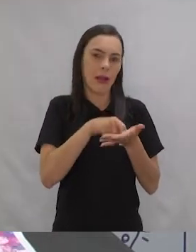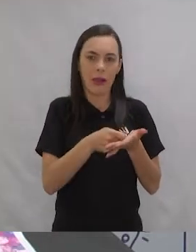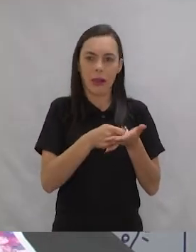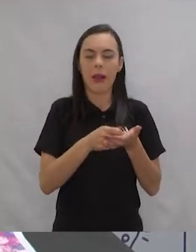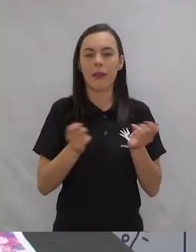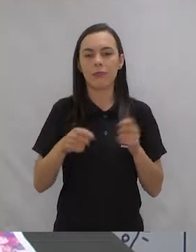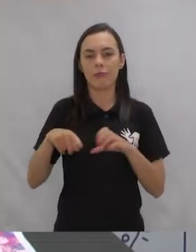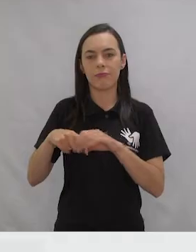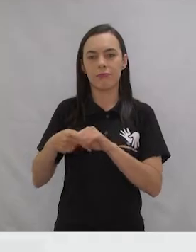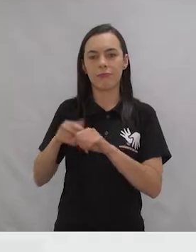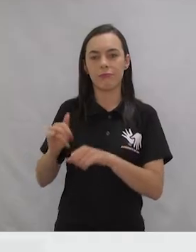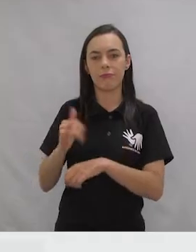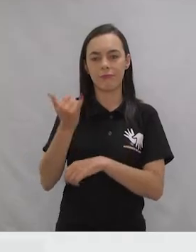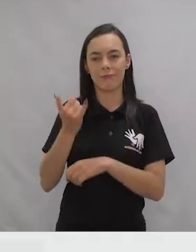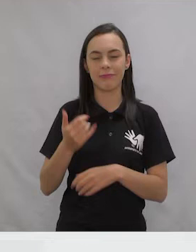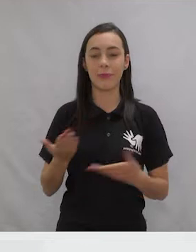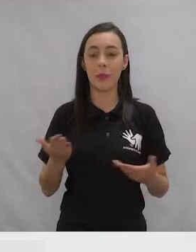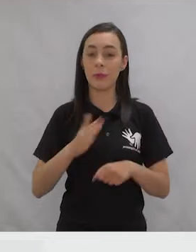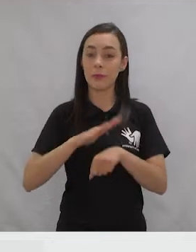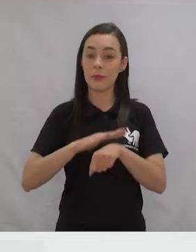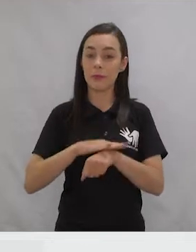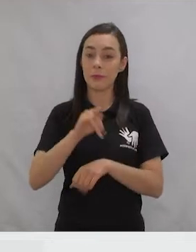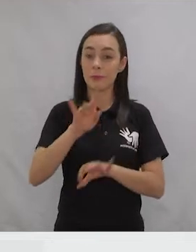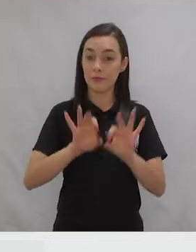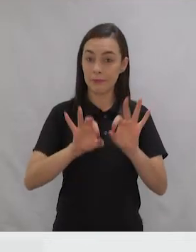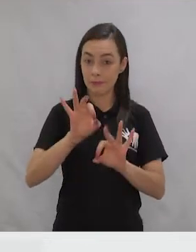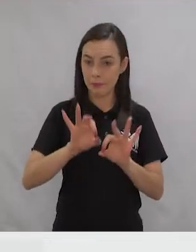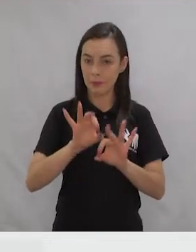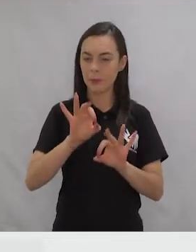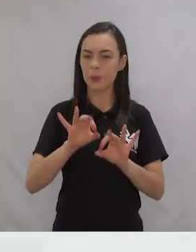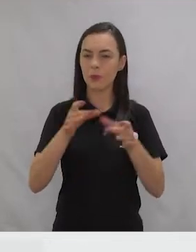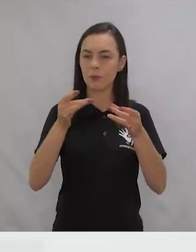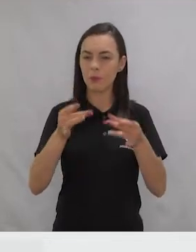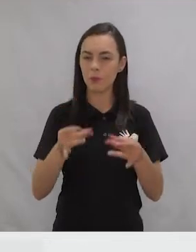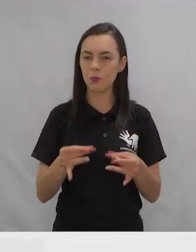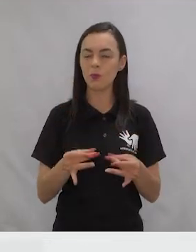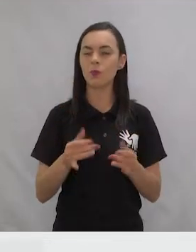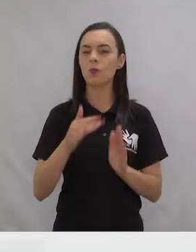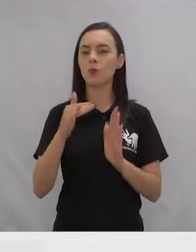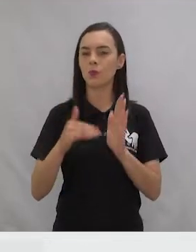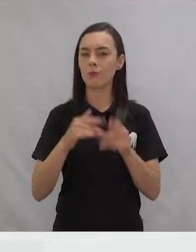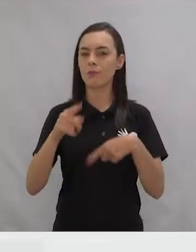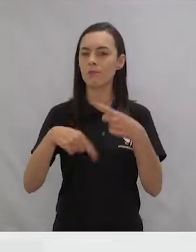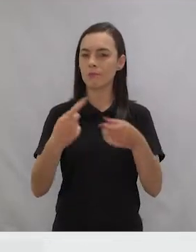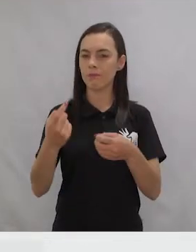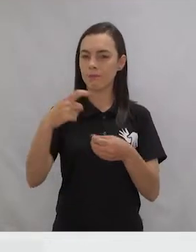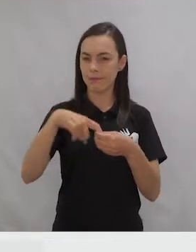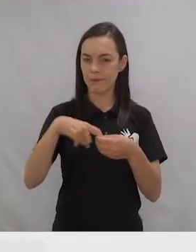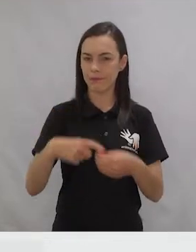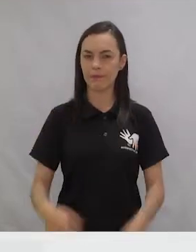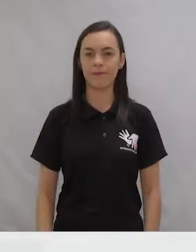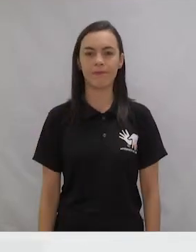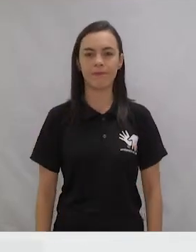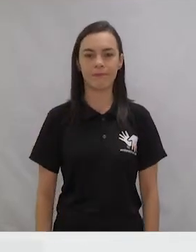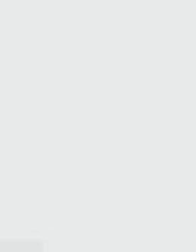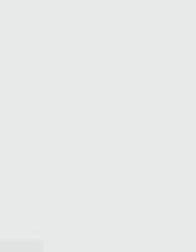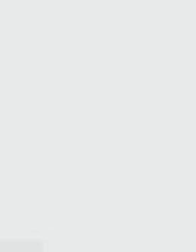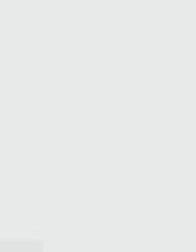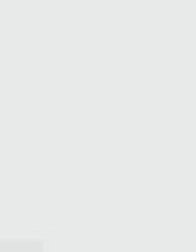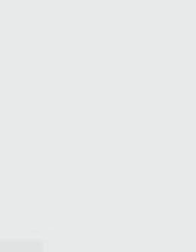pode apontar o seu lápis. Vou dar esse tempo para você separar todos os materiais e a gente já retorna.